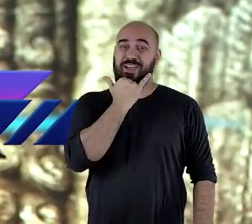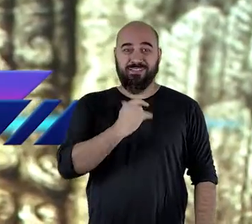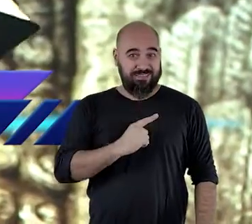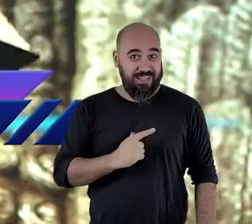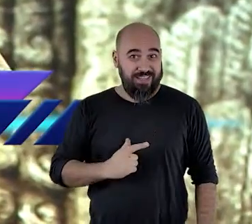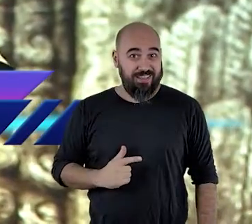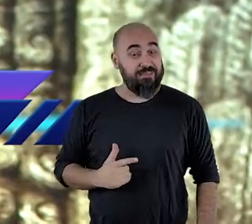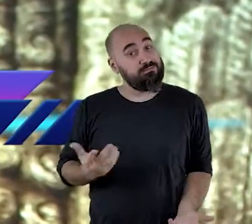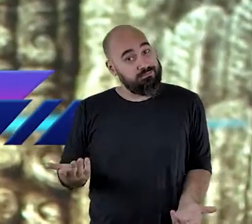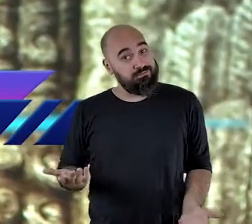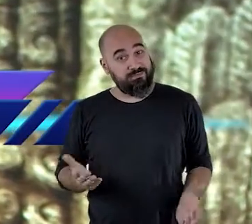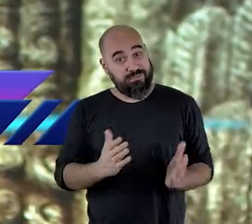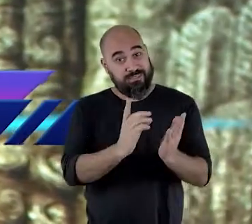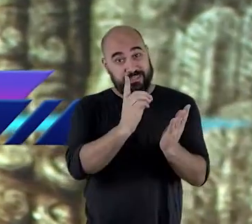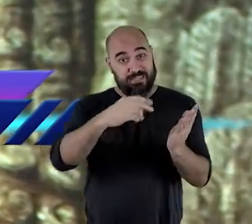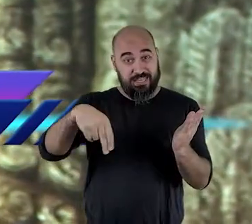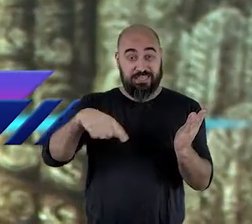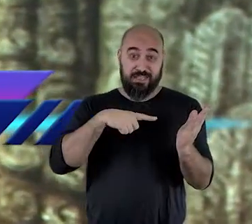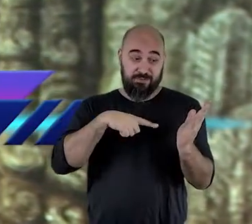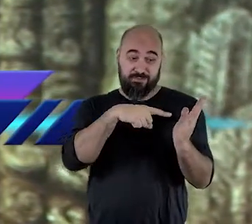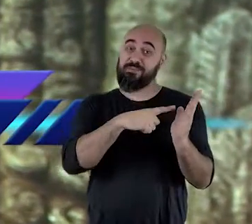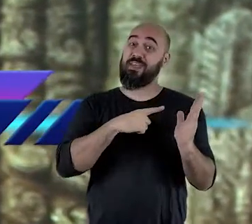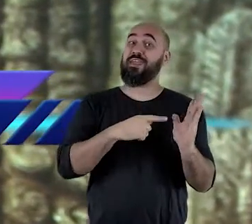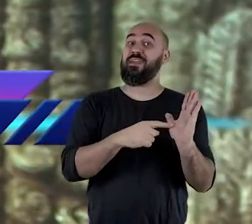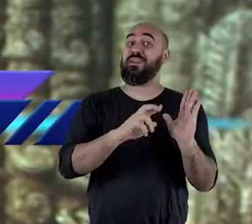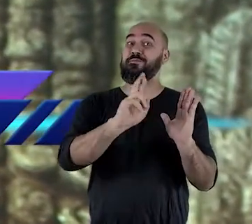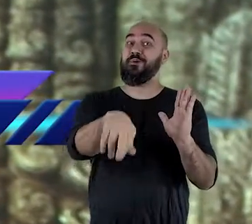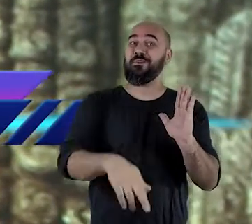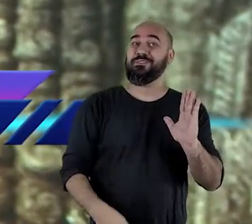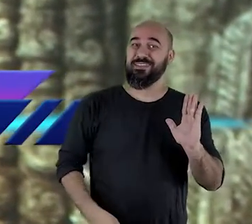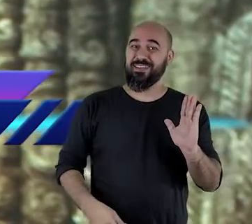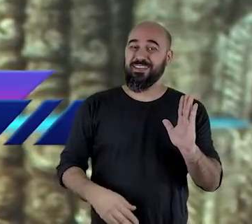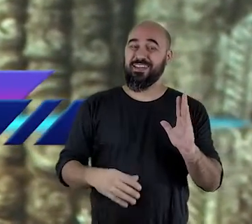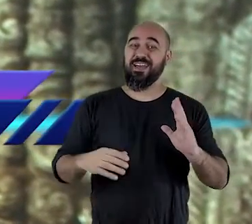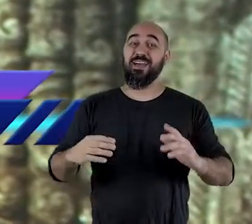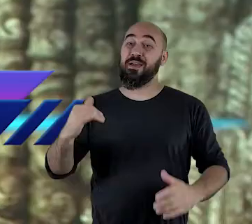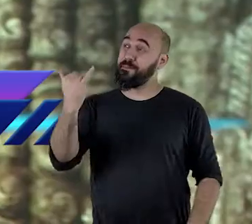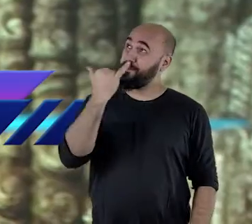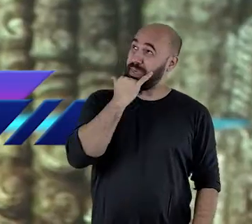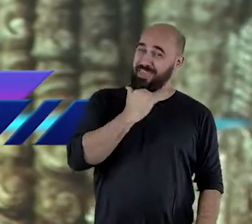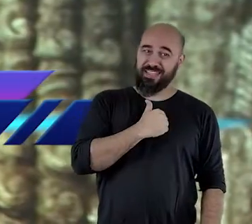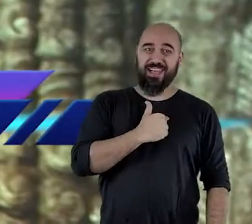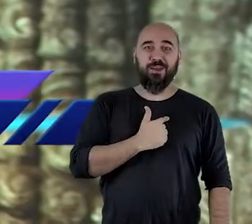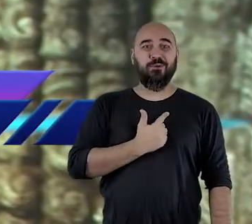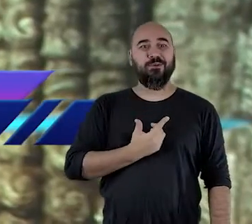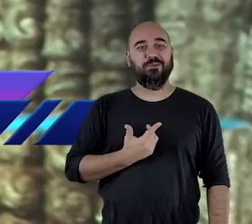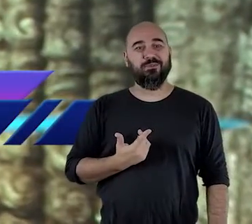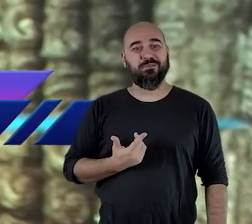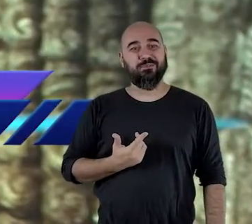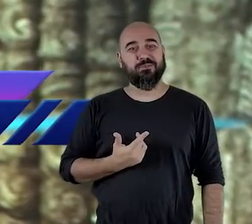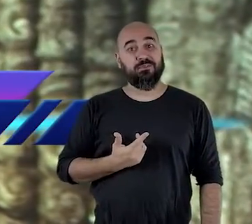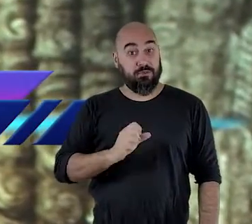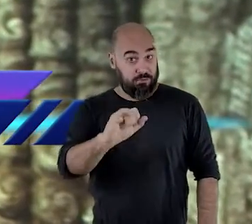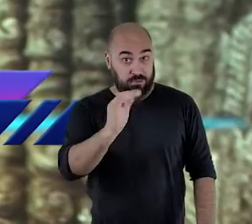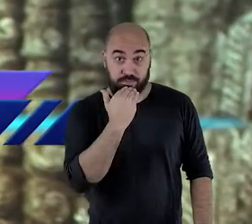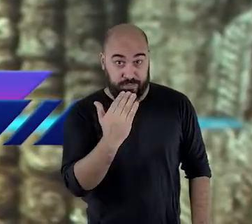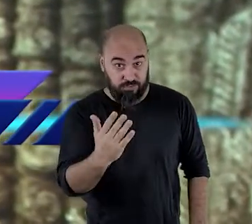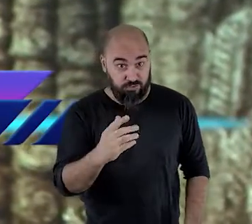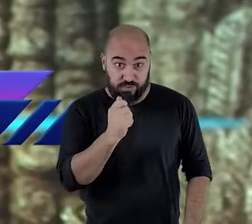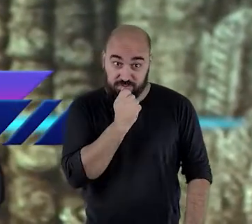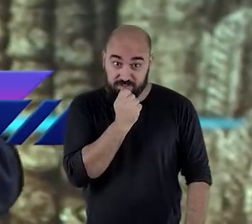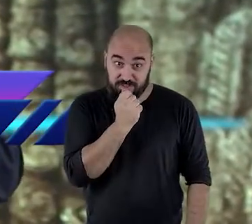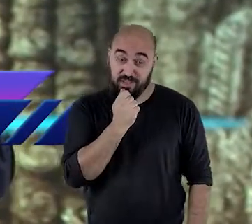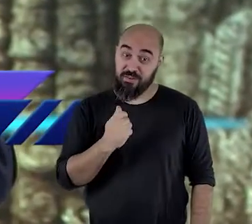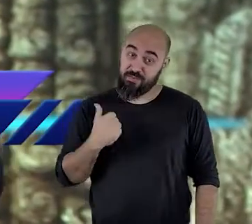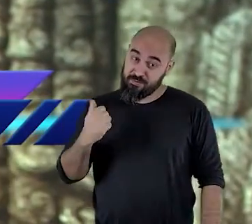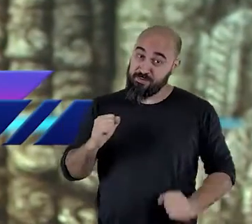isso que nós encontramos no livro de Daniel, a cura do pecado. Aproveitando, se você não pediu ainda o seu guia de estudos, faz